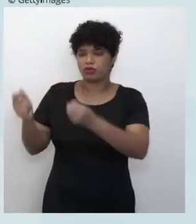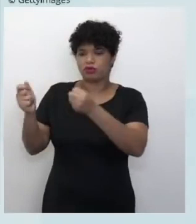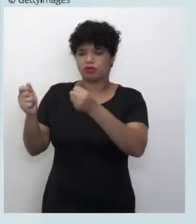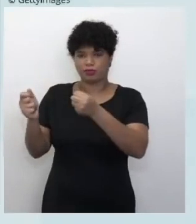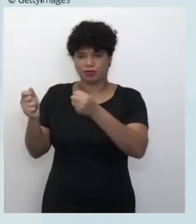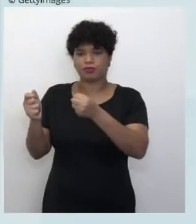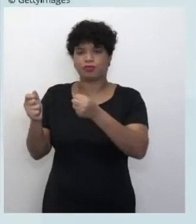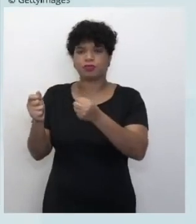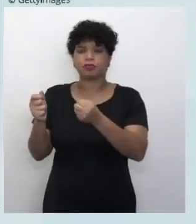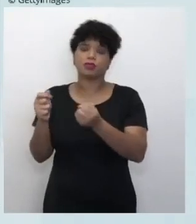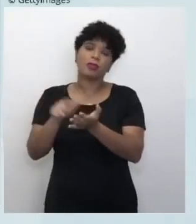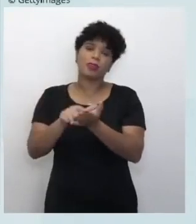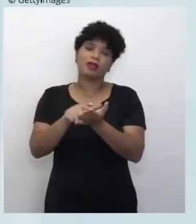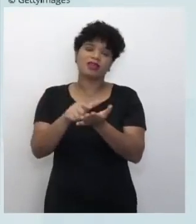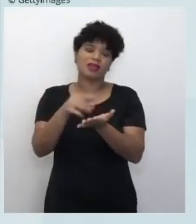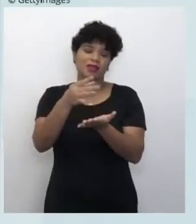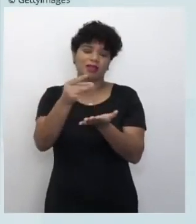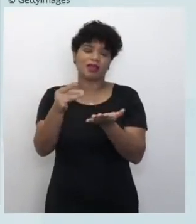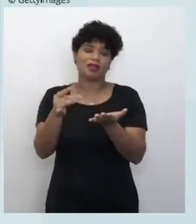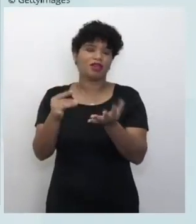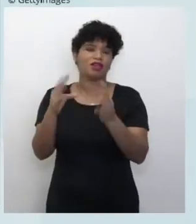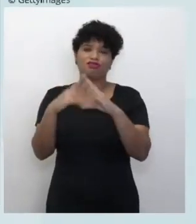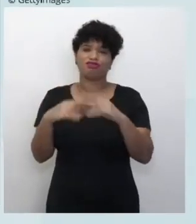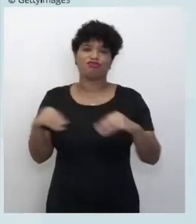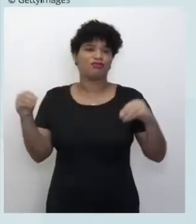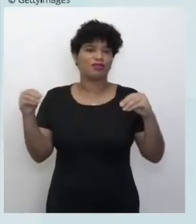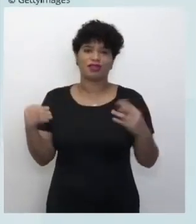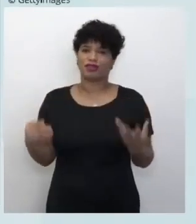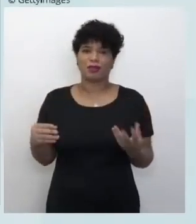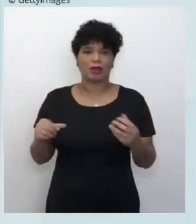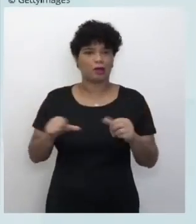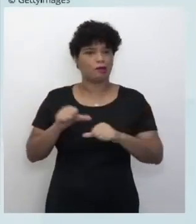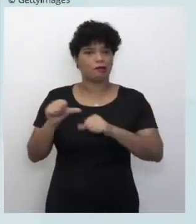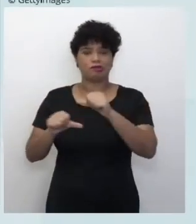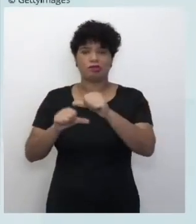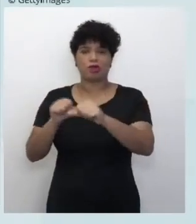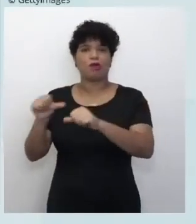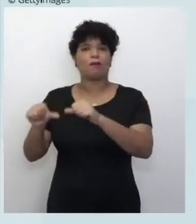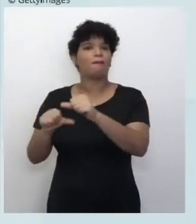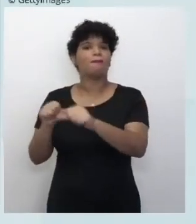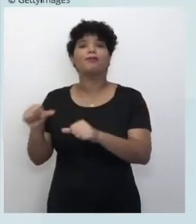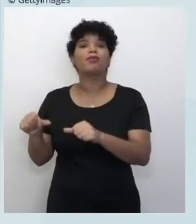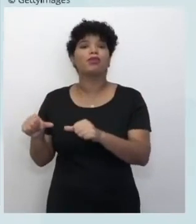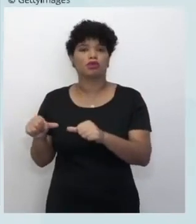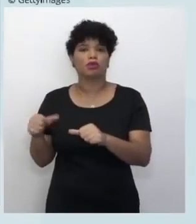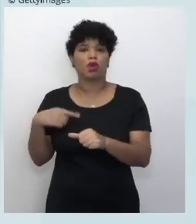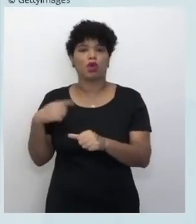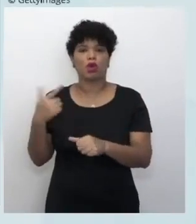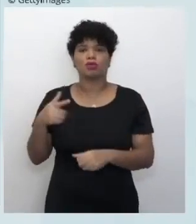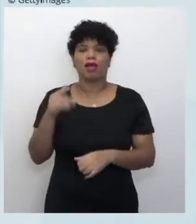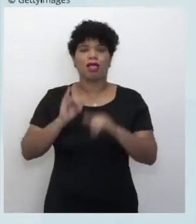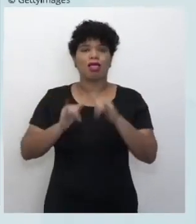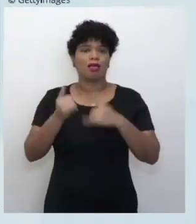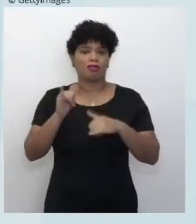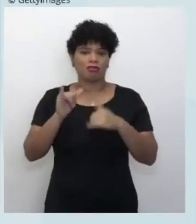as propriedades químicas dessa folha está sendo transformada, né, em